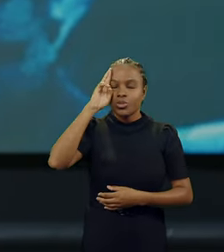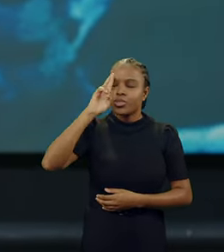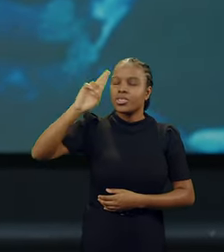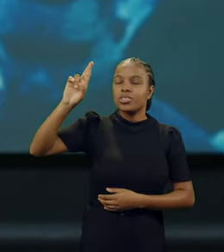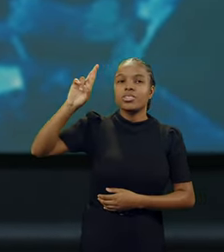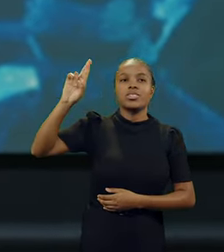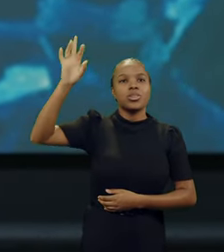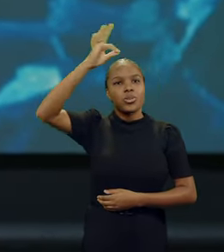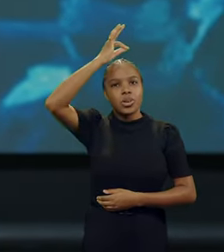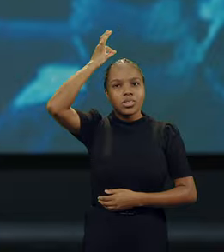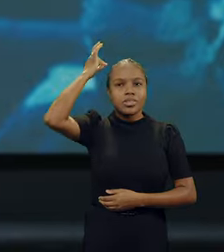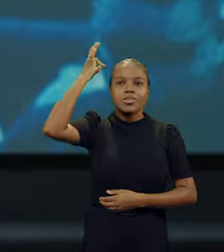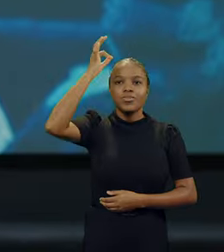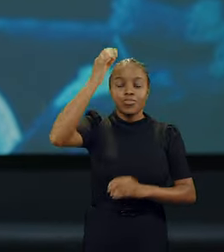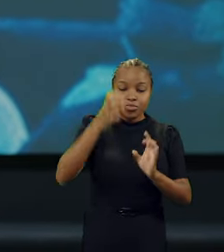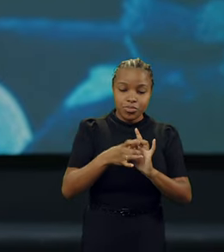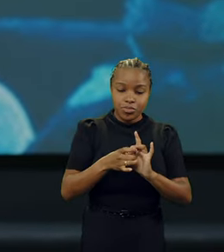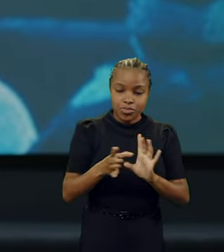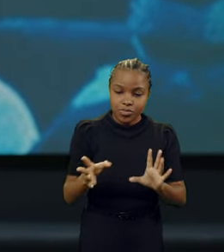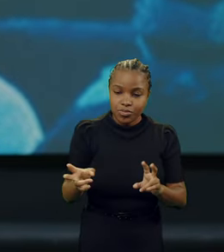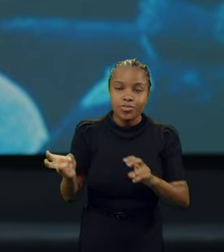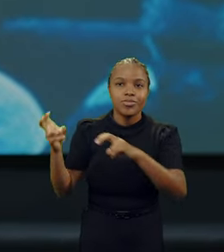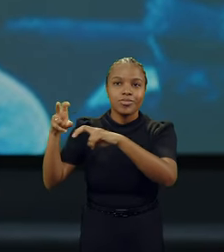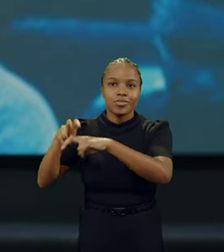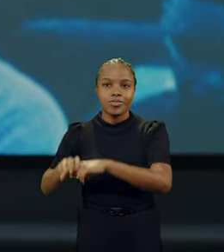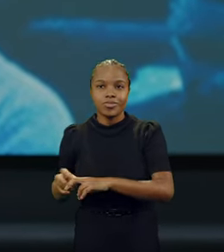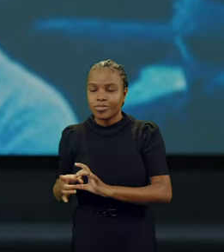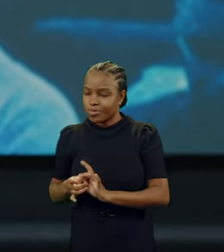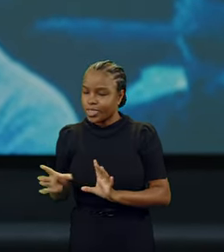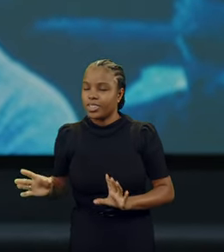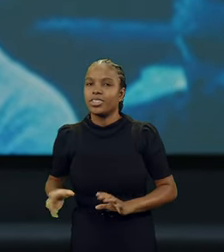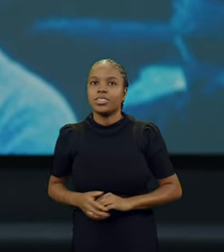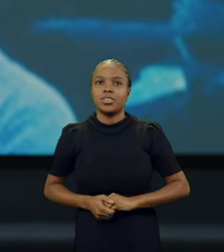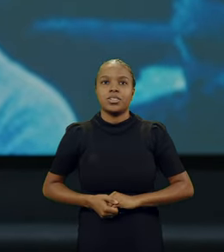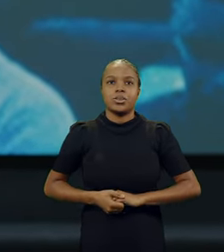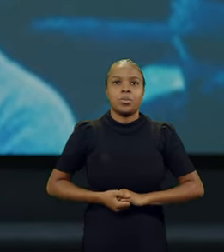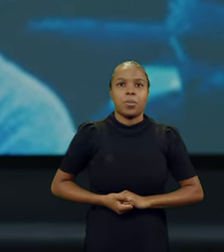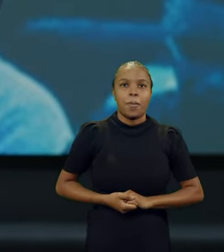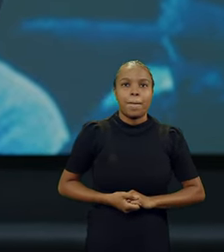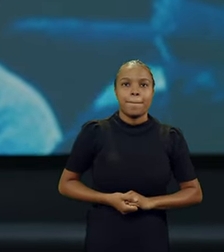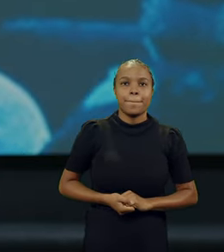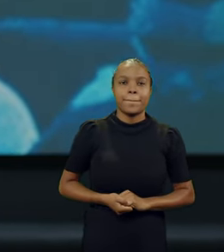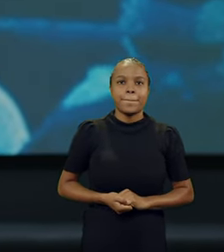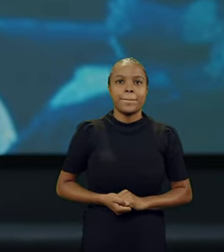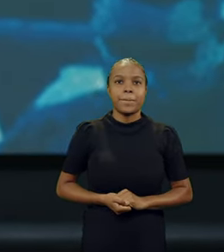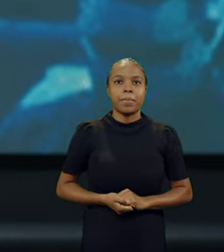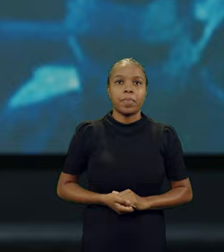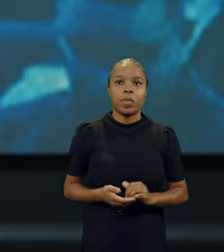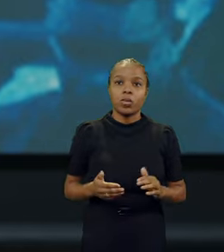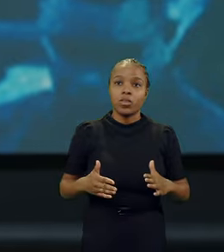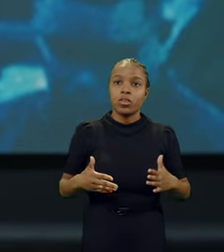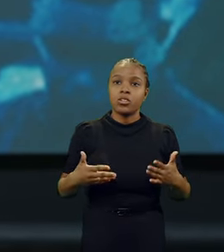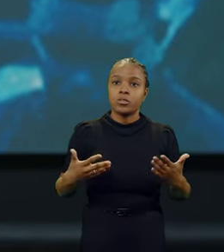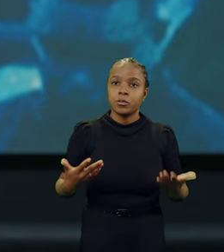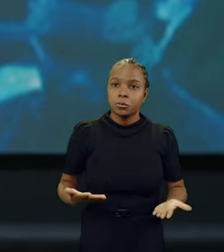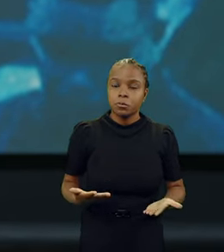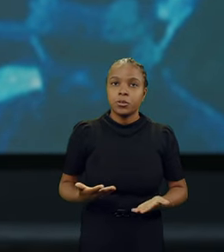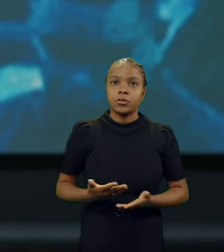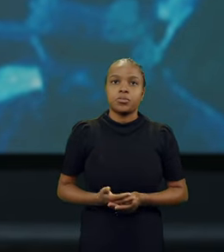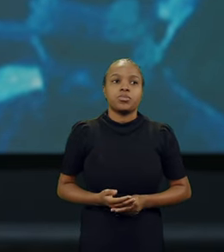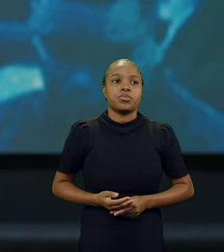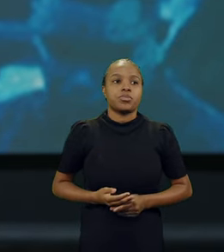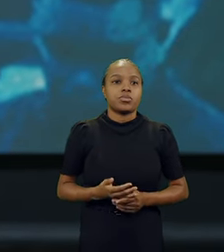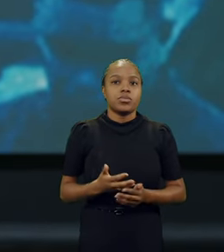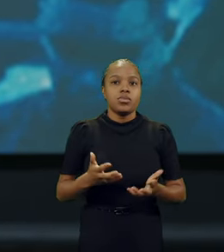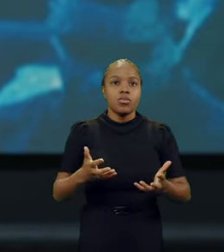Toma o seu assento em nome de Jesus. Queridos e amados irmãos, quero